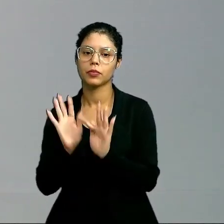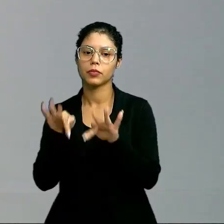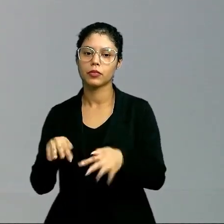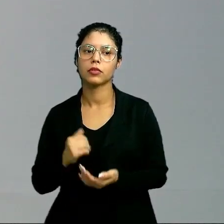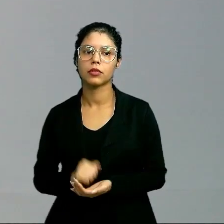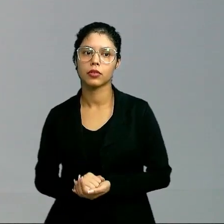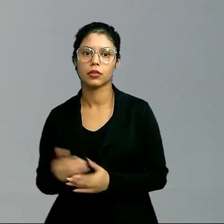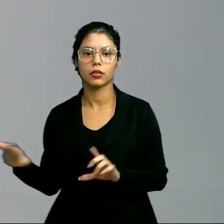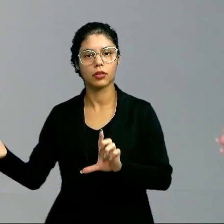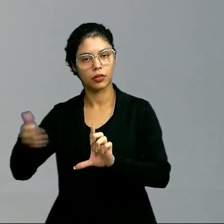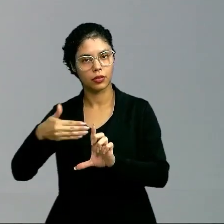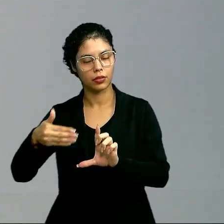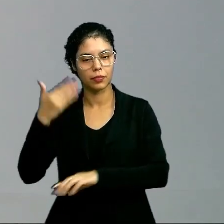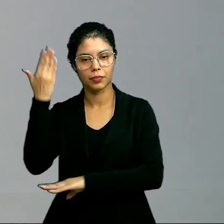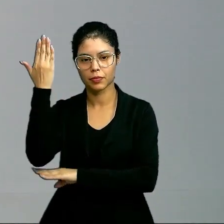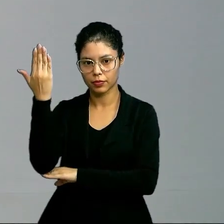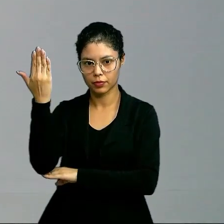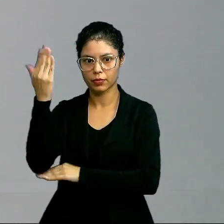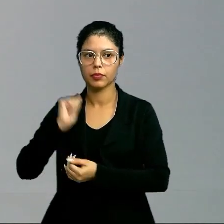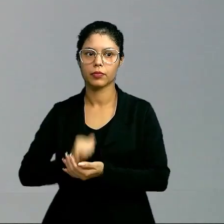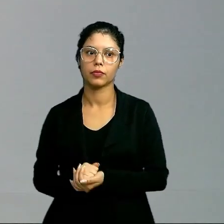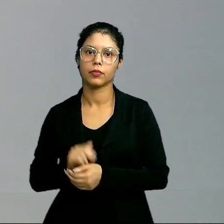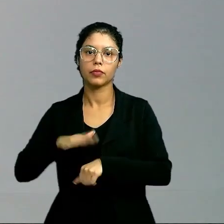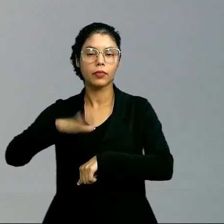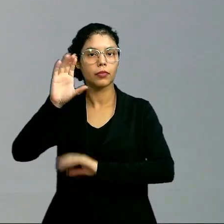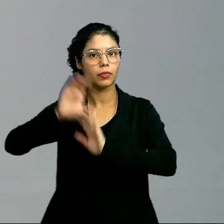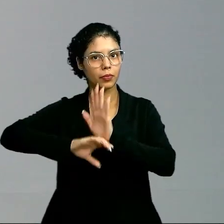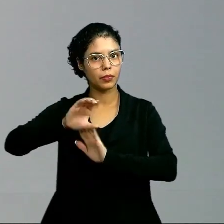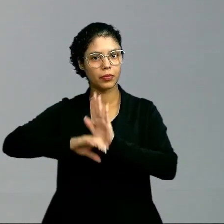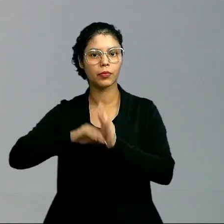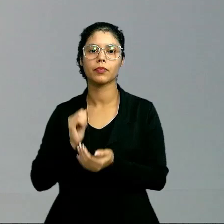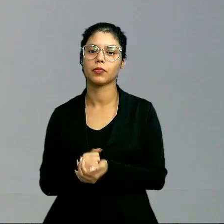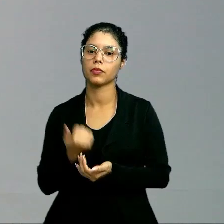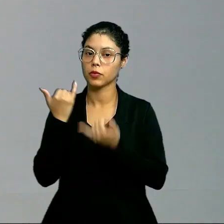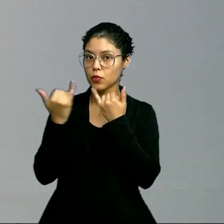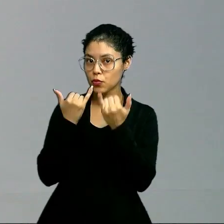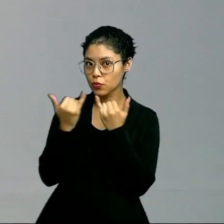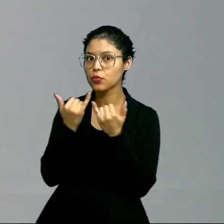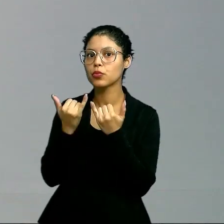por aqui. Acesse a nossa plataforma para mais conteúdos, para mais